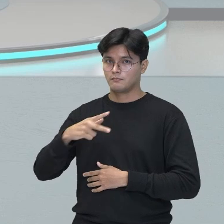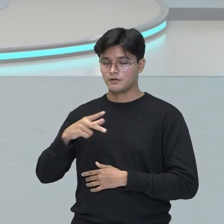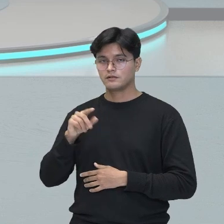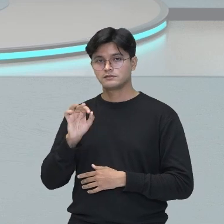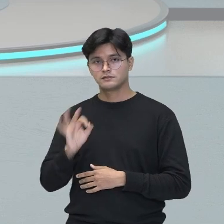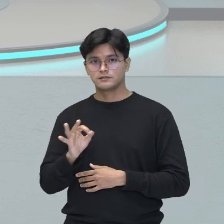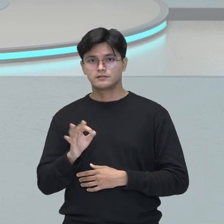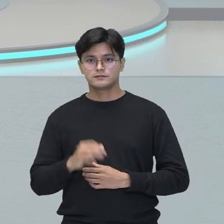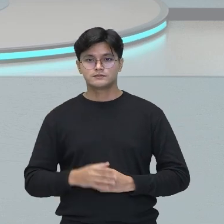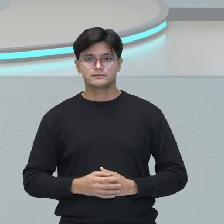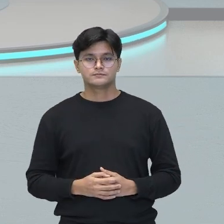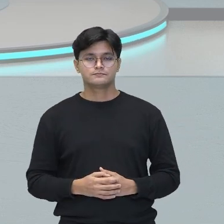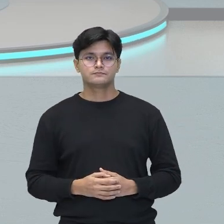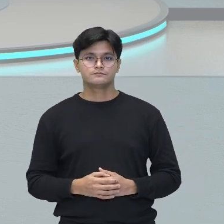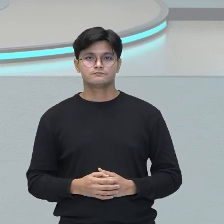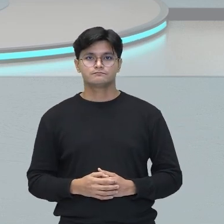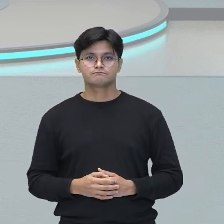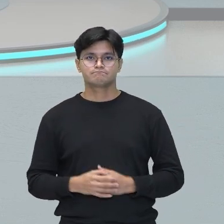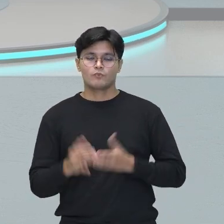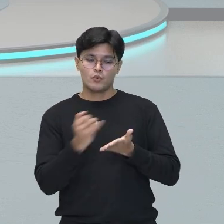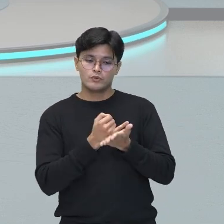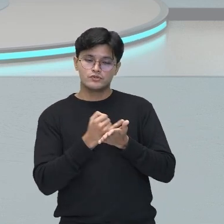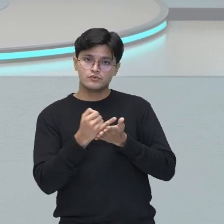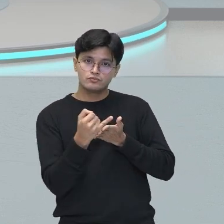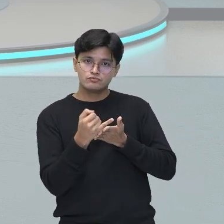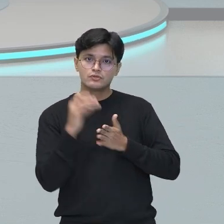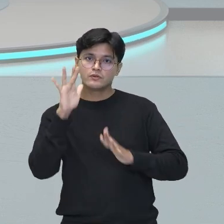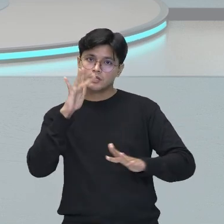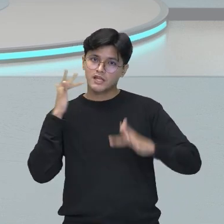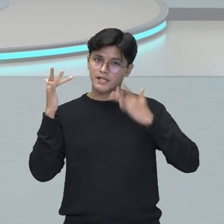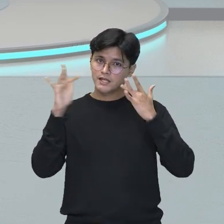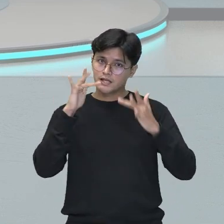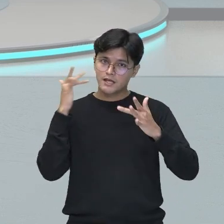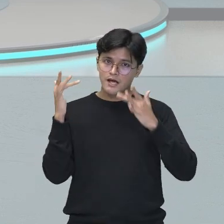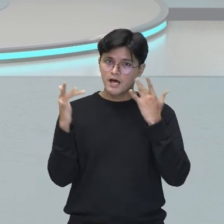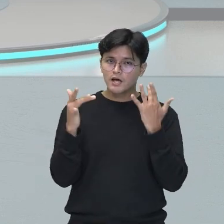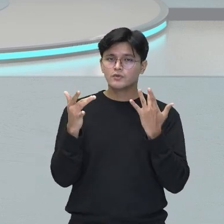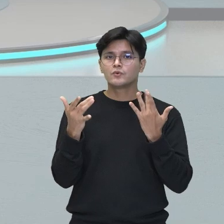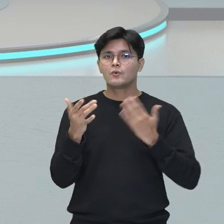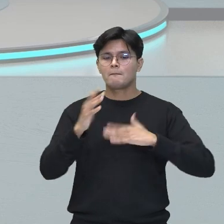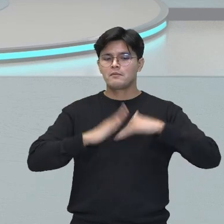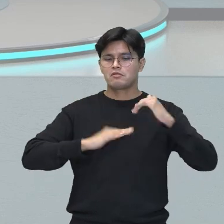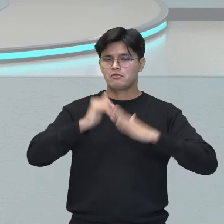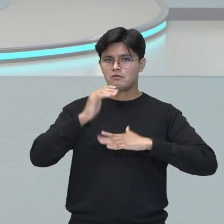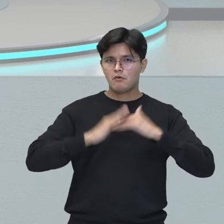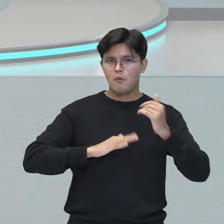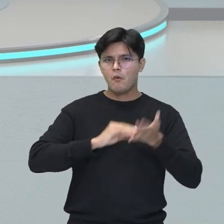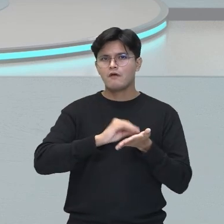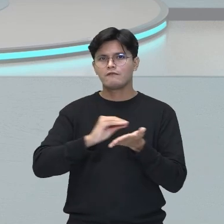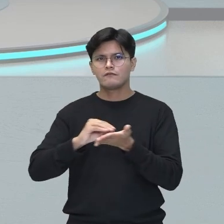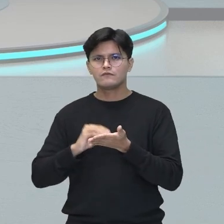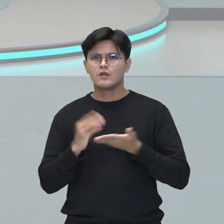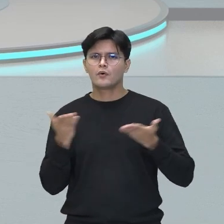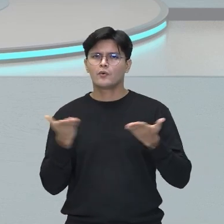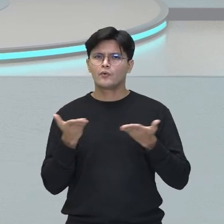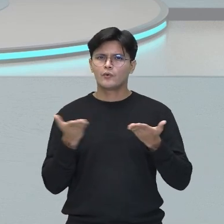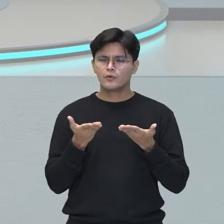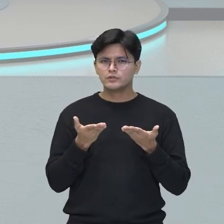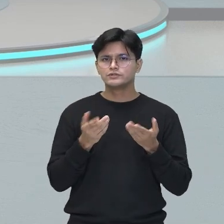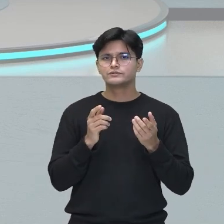Portugal nessa introdução do teatro LEGO em Portugal porque não tinha como hoje né